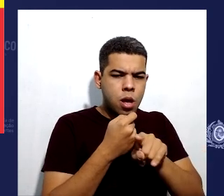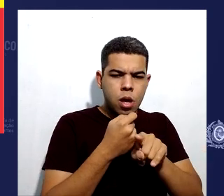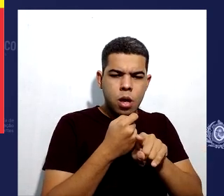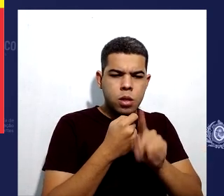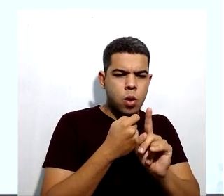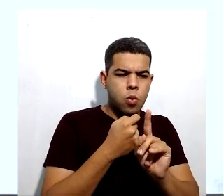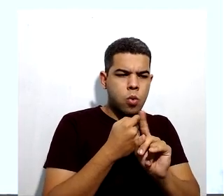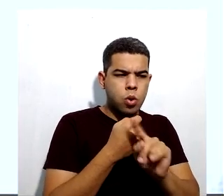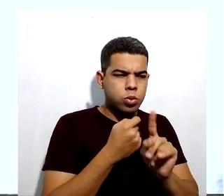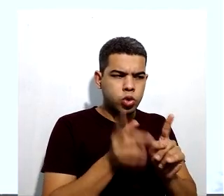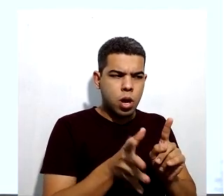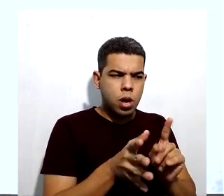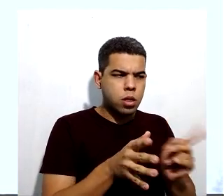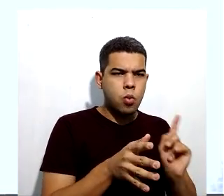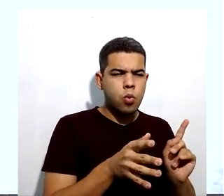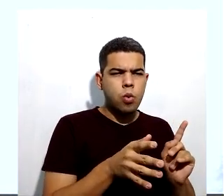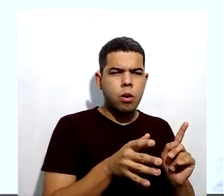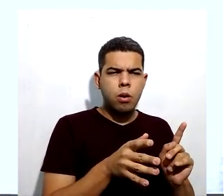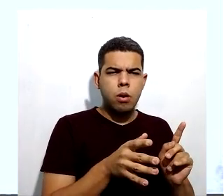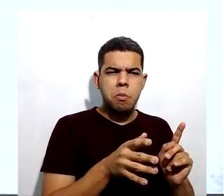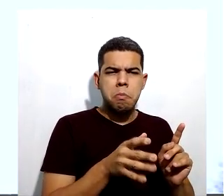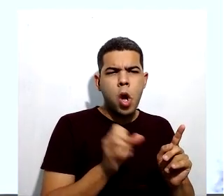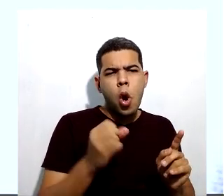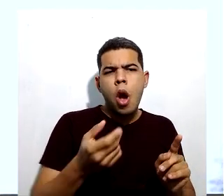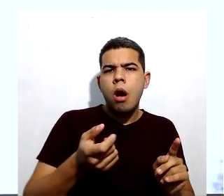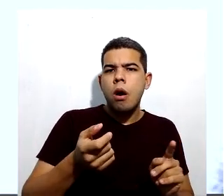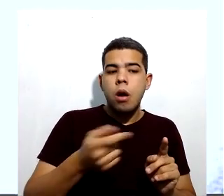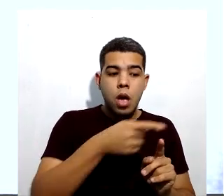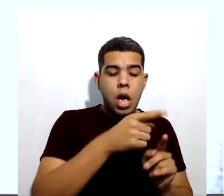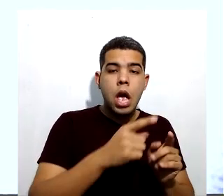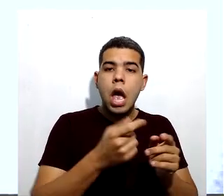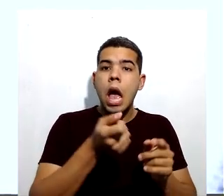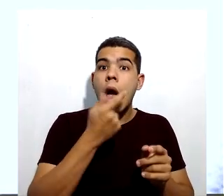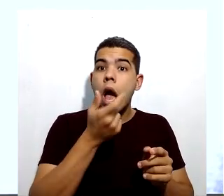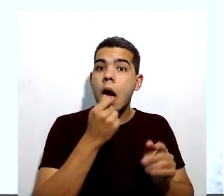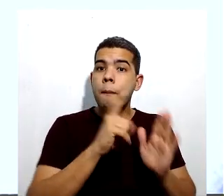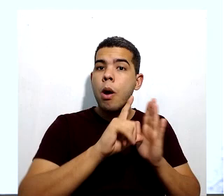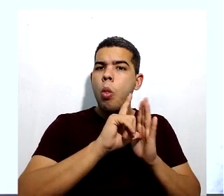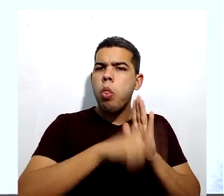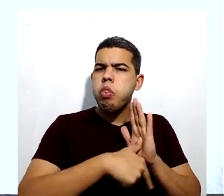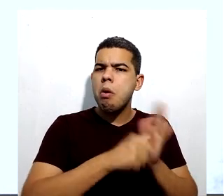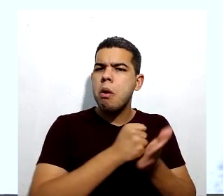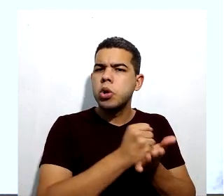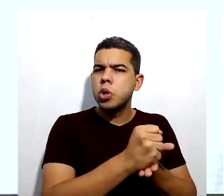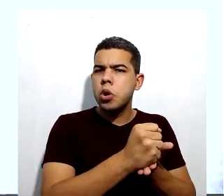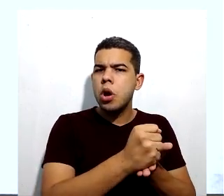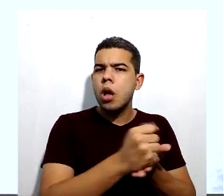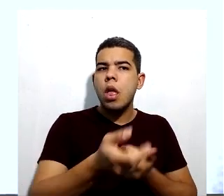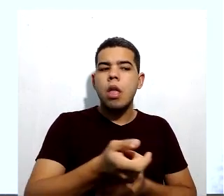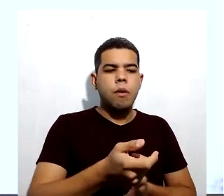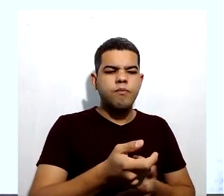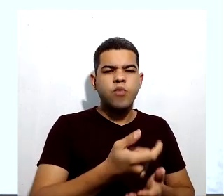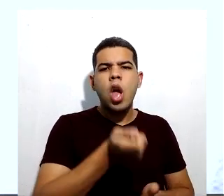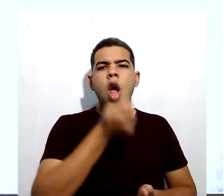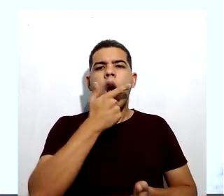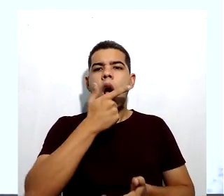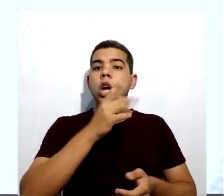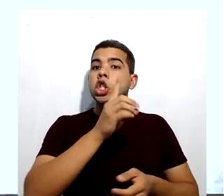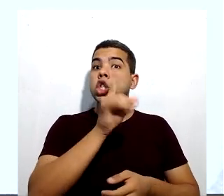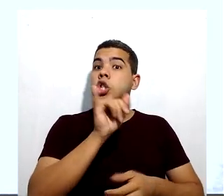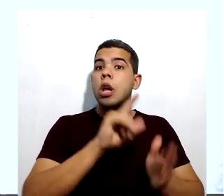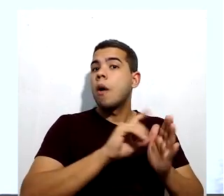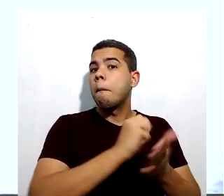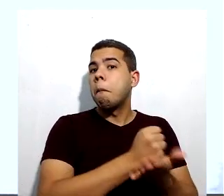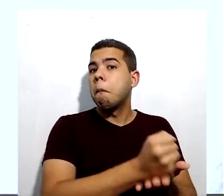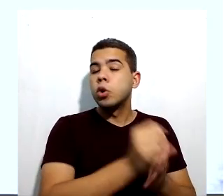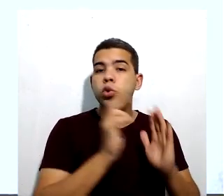de repente, acumula o remédio em casa e não vê o vencimento, e vai e toma aquele determinado remédio que não vai ter